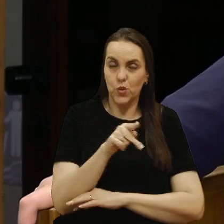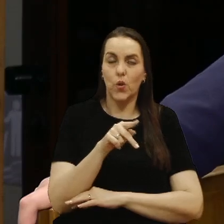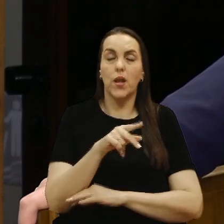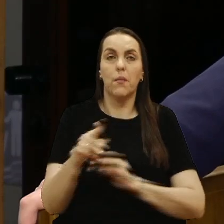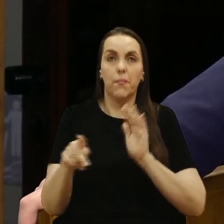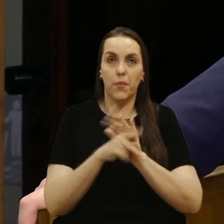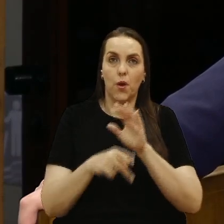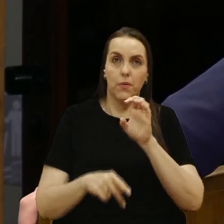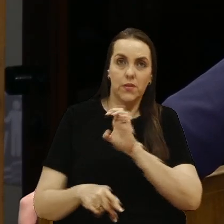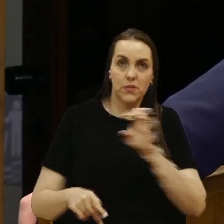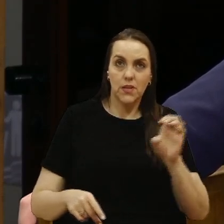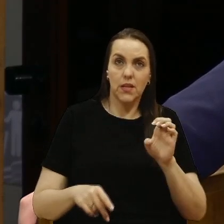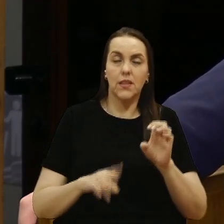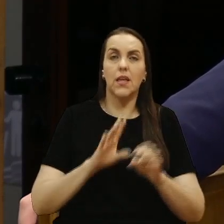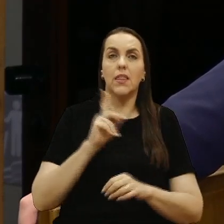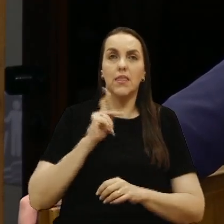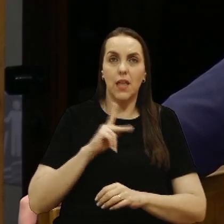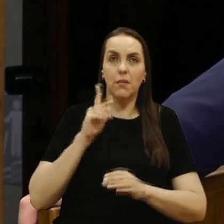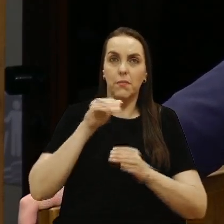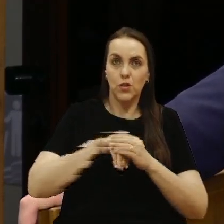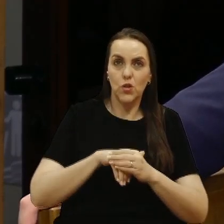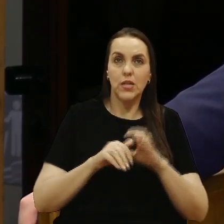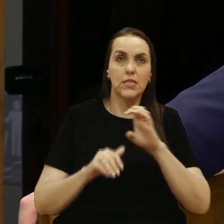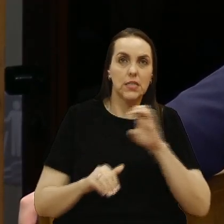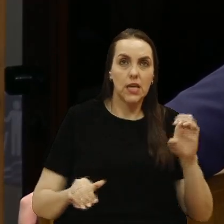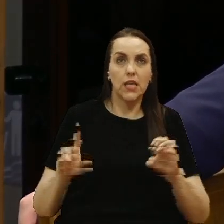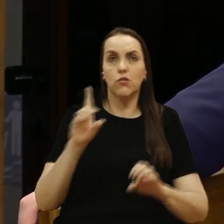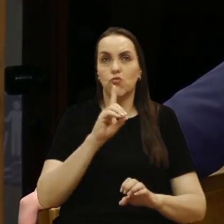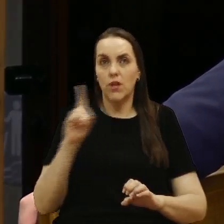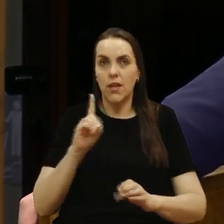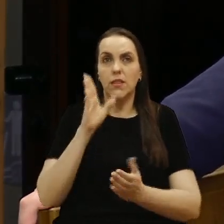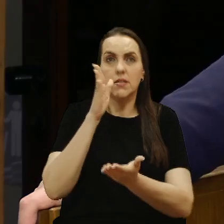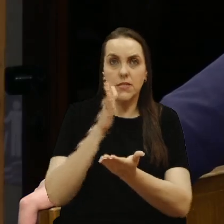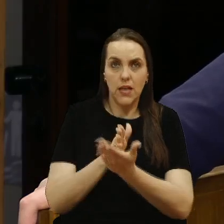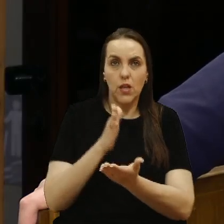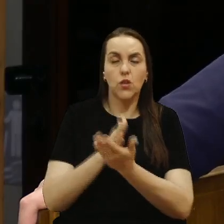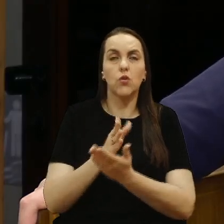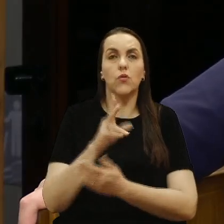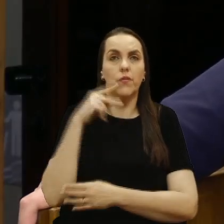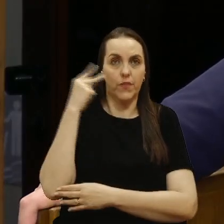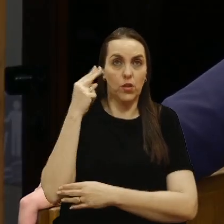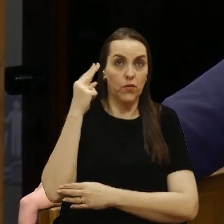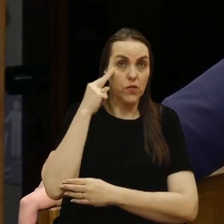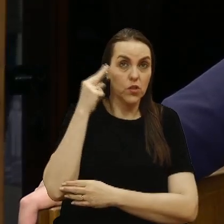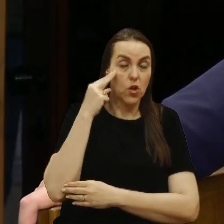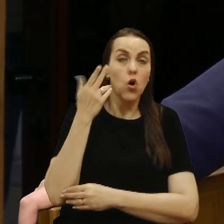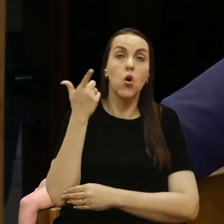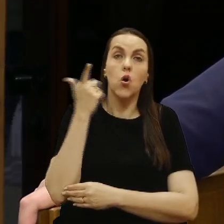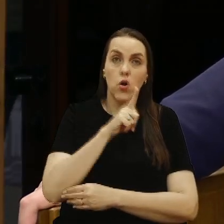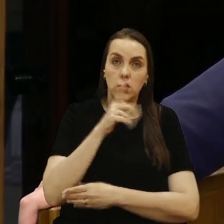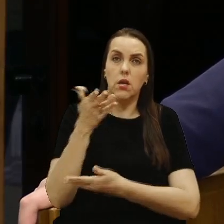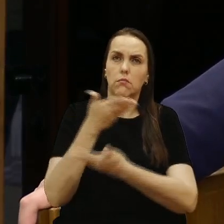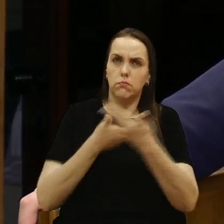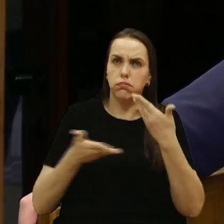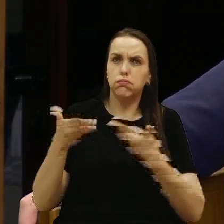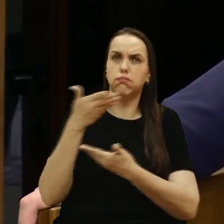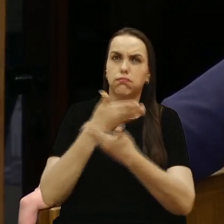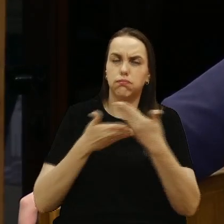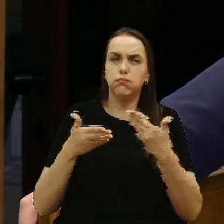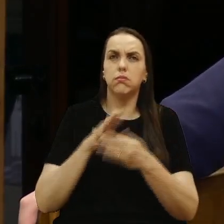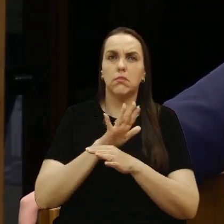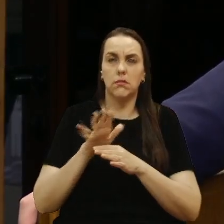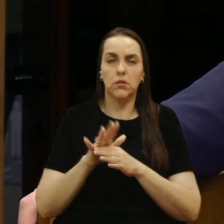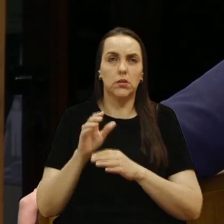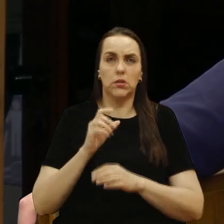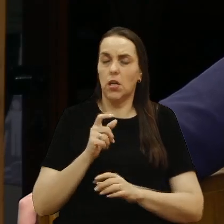e existem pessoas dentro da esquerda, na direita, no centro, vereador Fantinel, que conseguem dialogar com independência, sem se